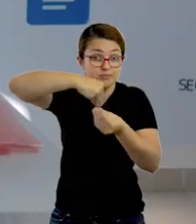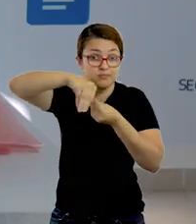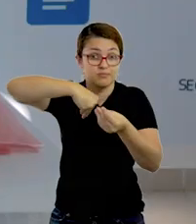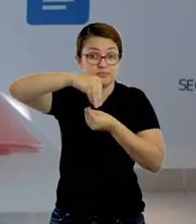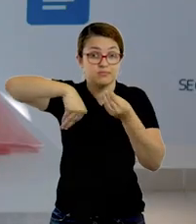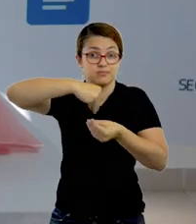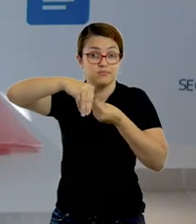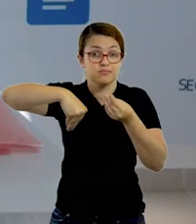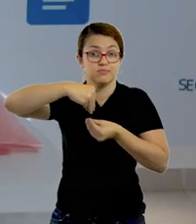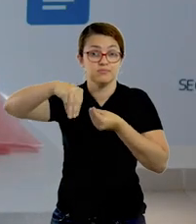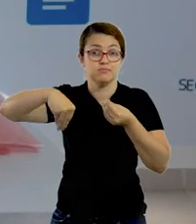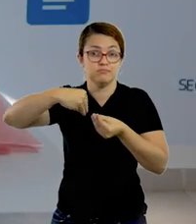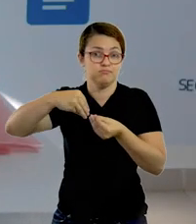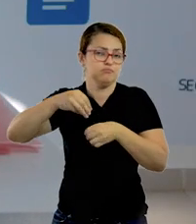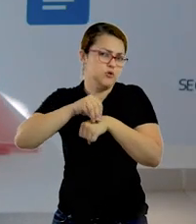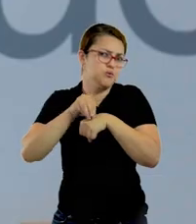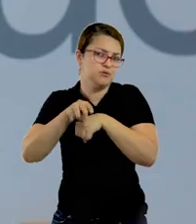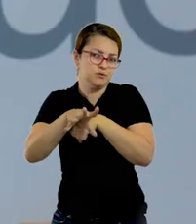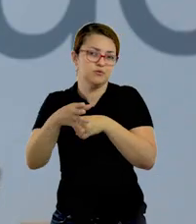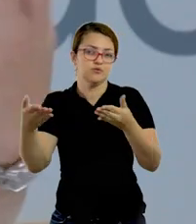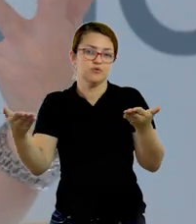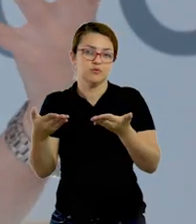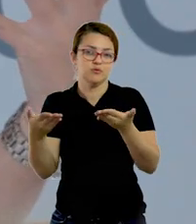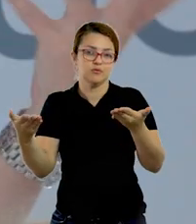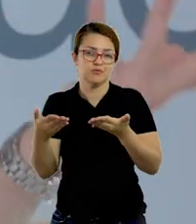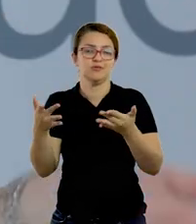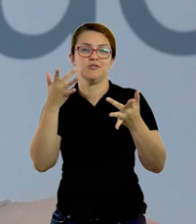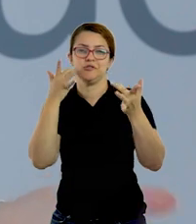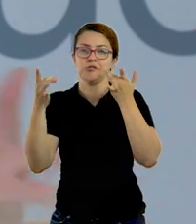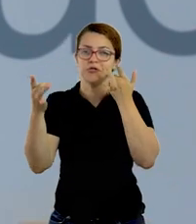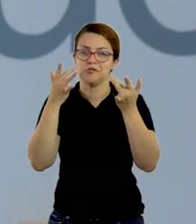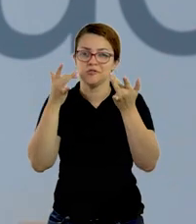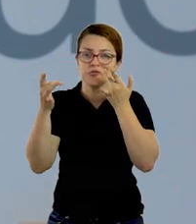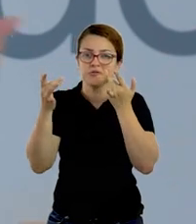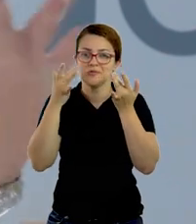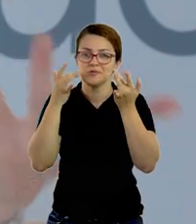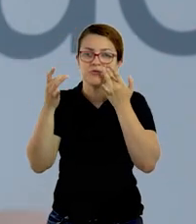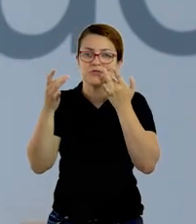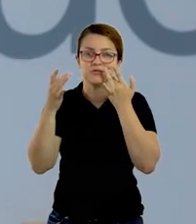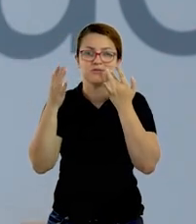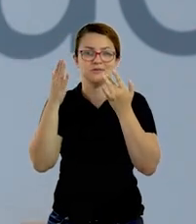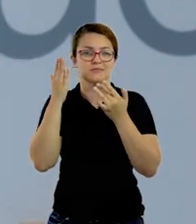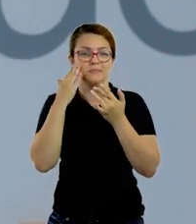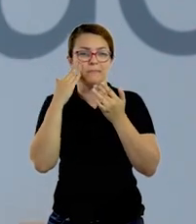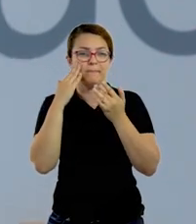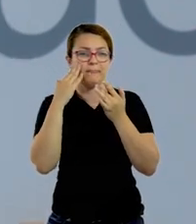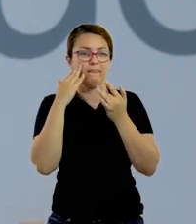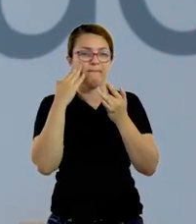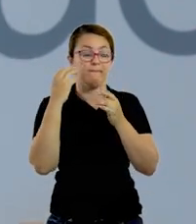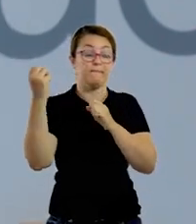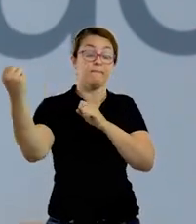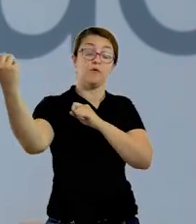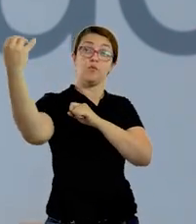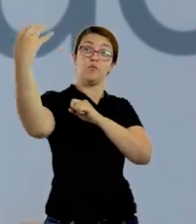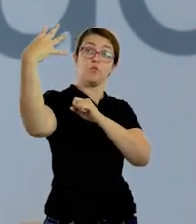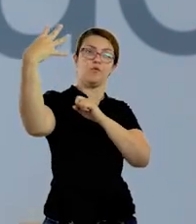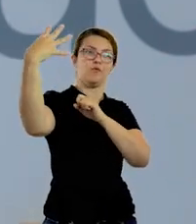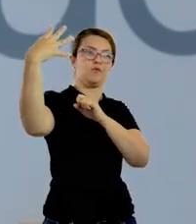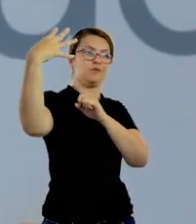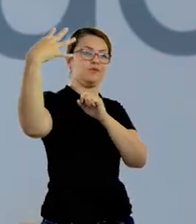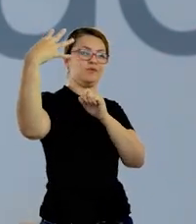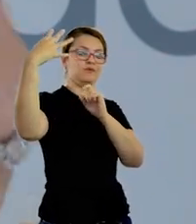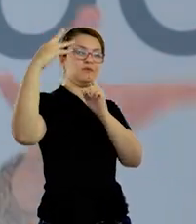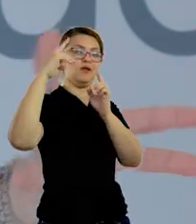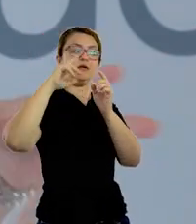esticar bem, ela vai estar mais estável. E a última sugestão de hoje é vocês fazerem um teatrinho ou um jogo de sombras na parede para os